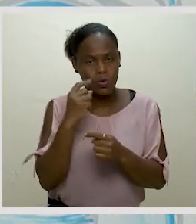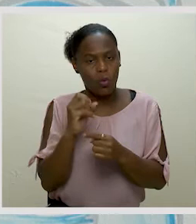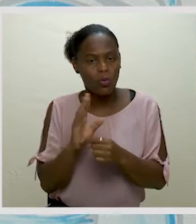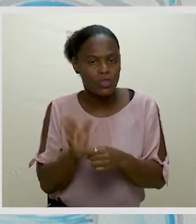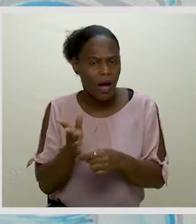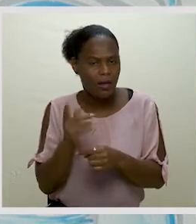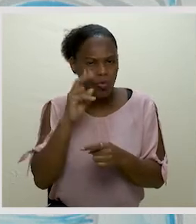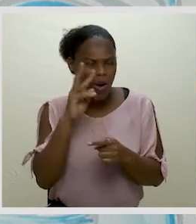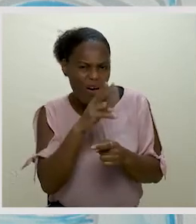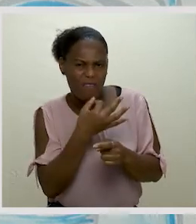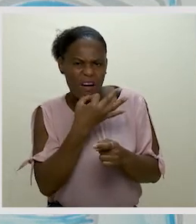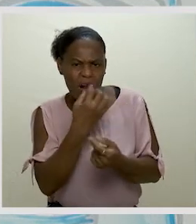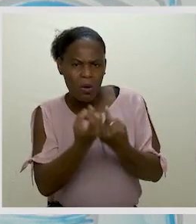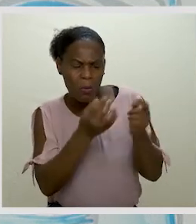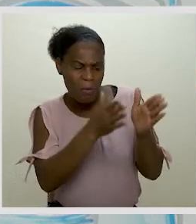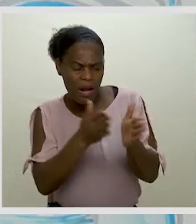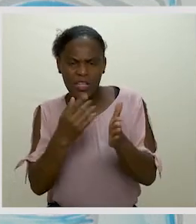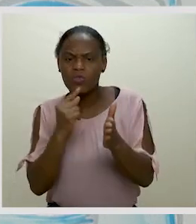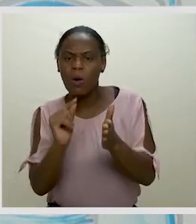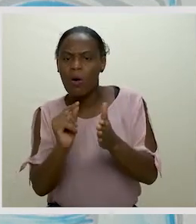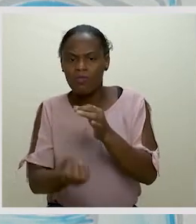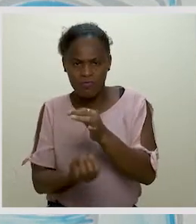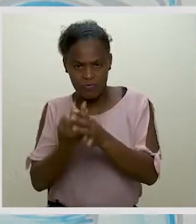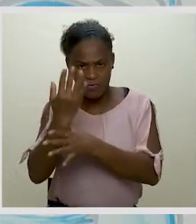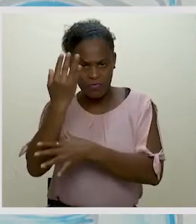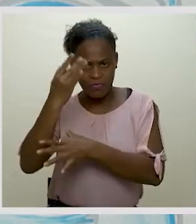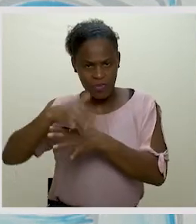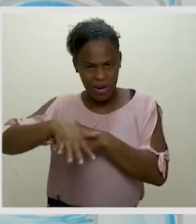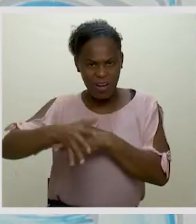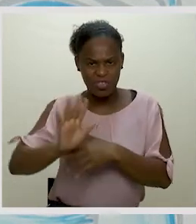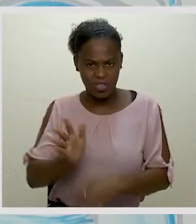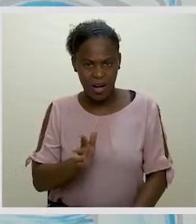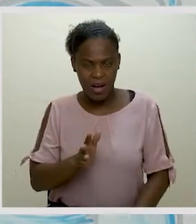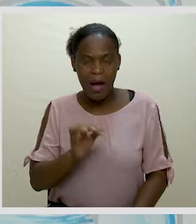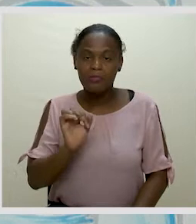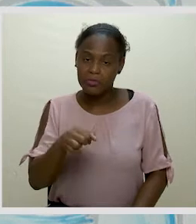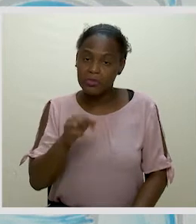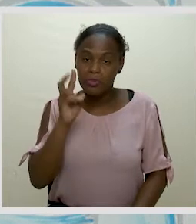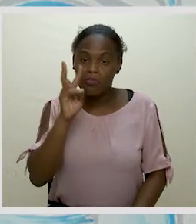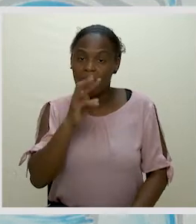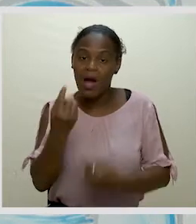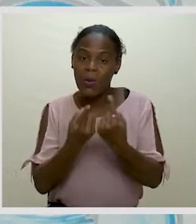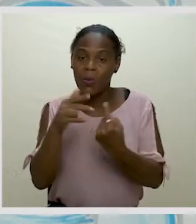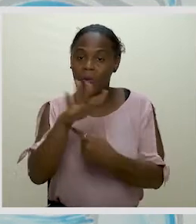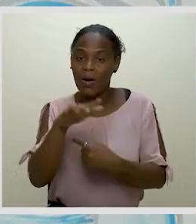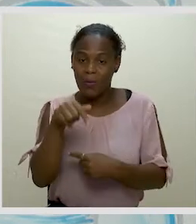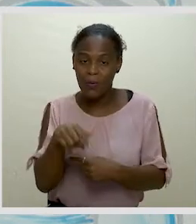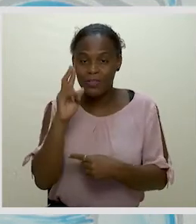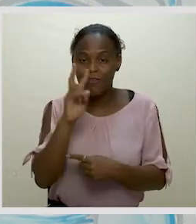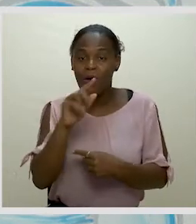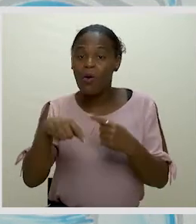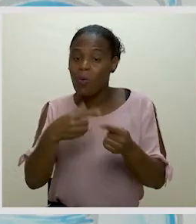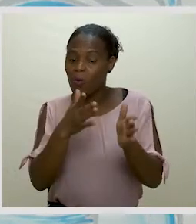ouviu falar de alguma parte de um vulcão? Com certeza que sim. Terão visto em algum lugar. Então hoje nós vamos